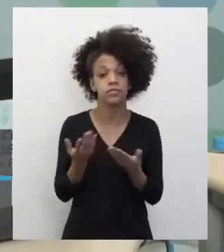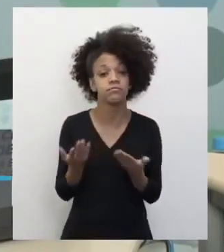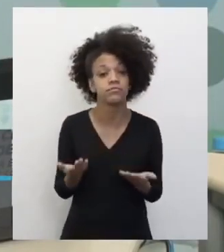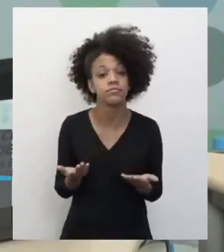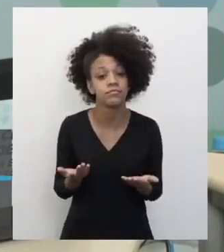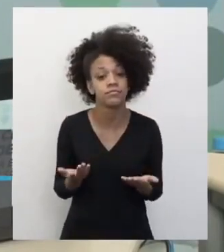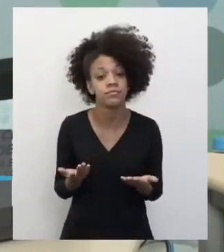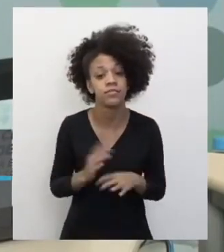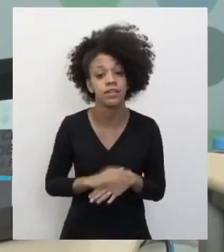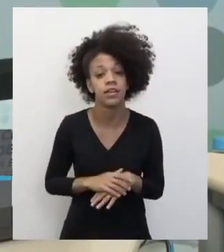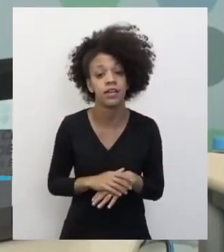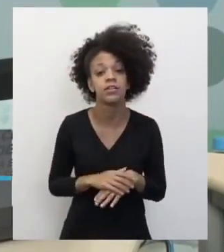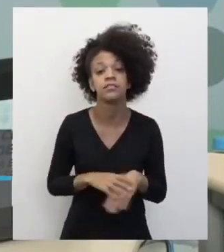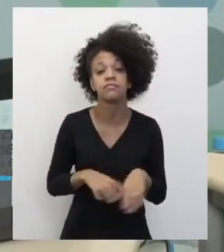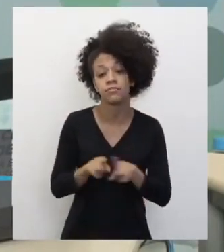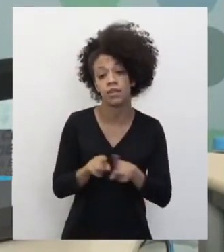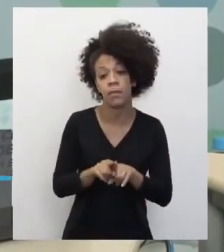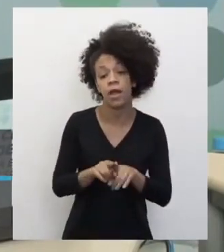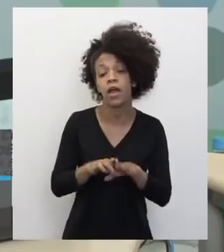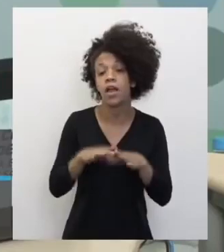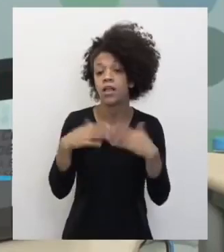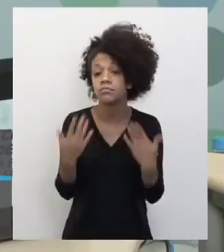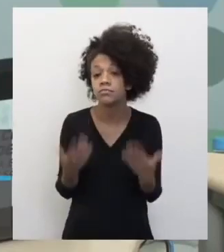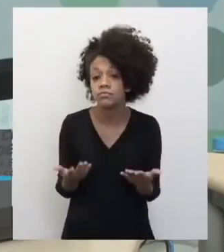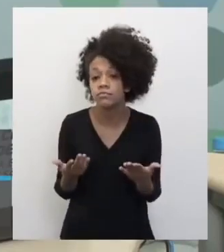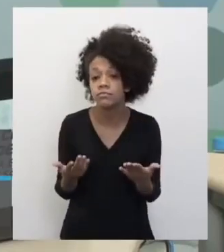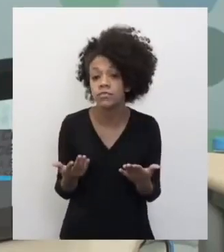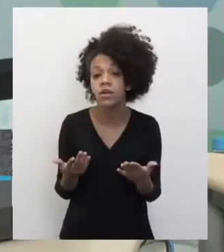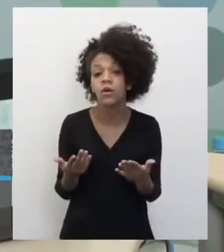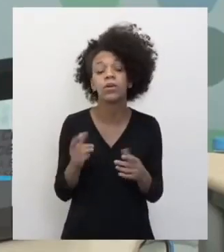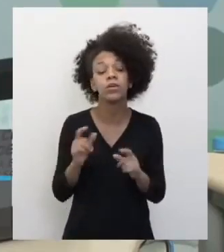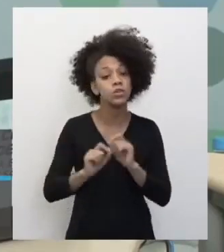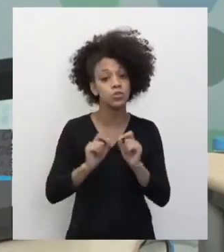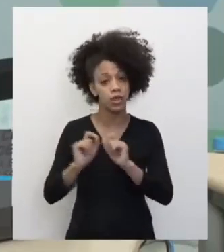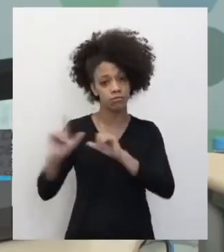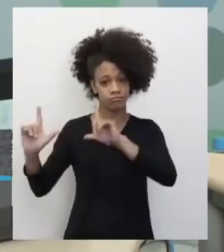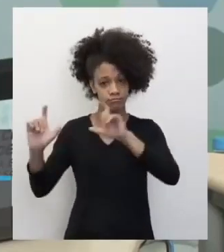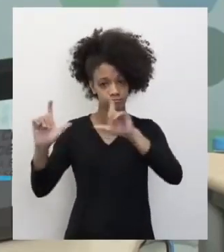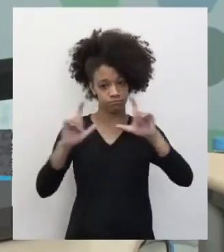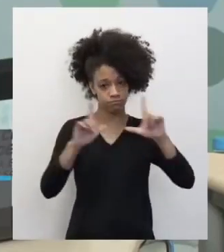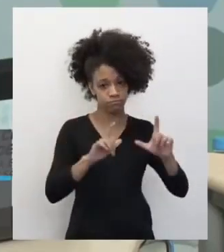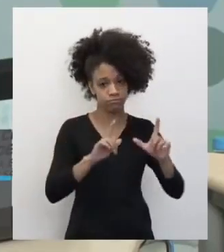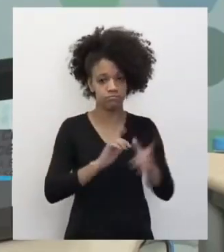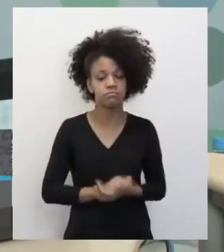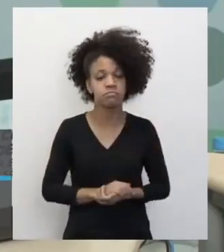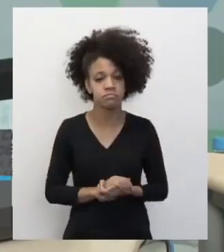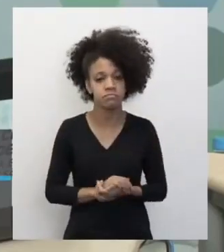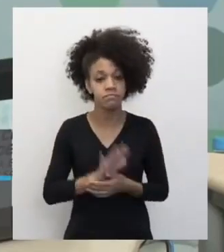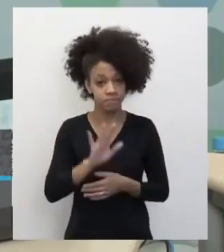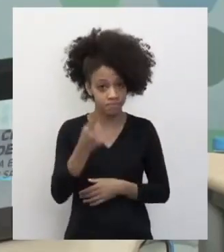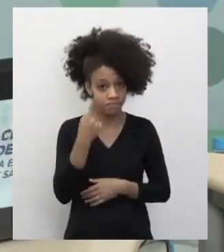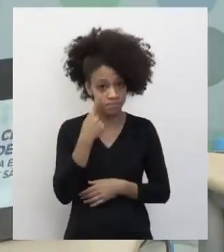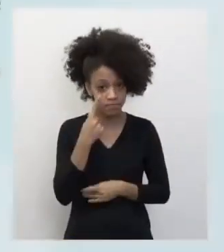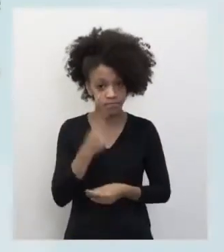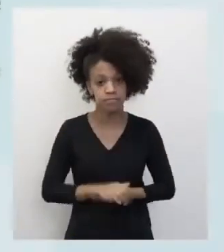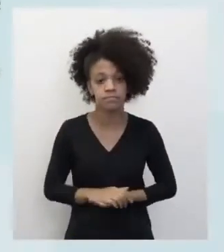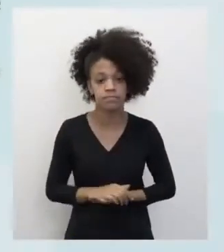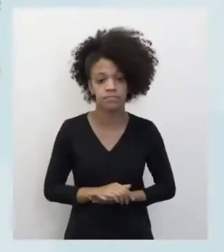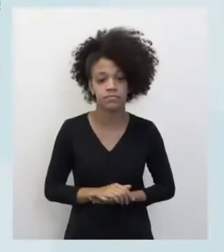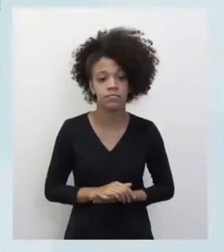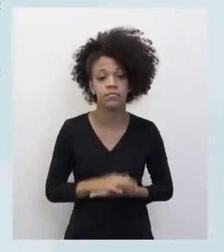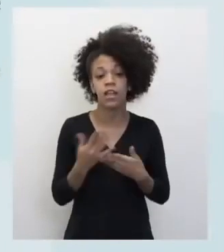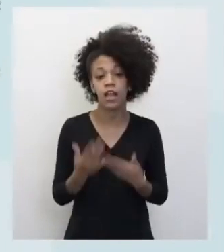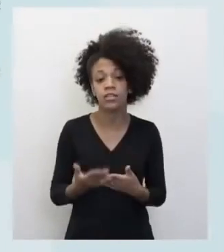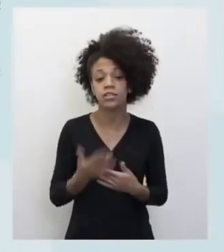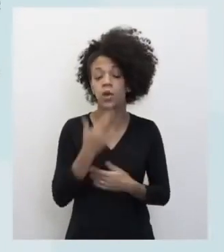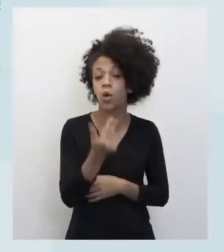a troco de nada também. Por isso, elas não são meras ilustrações, ok? Vamos lá. E a última, elas são coloridas, elas são em preto